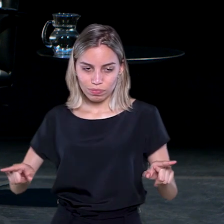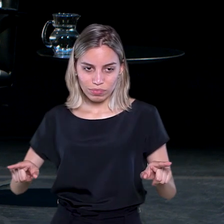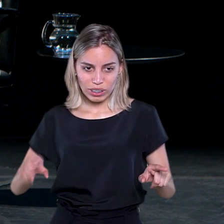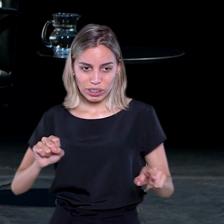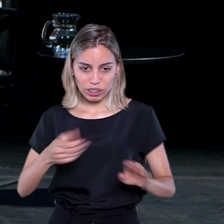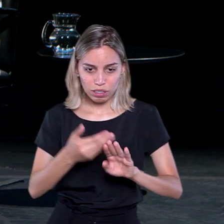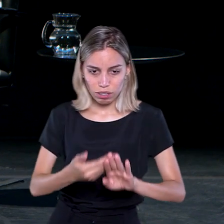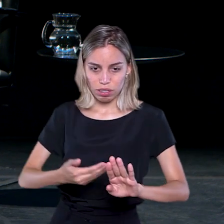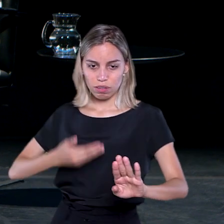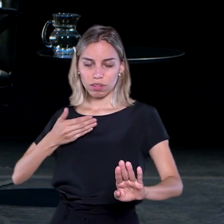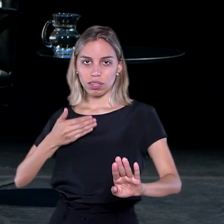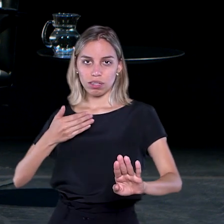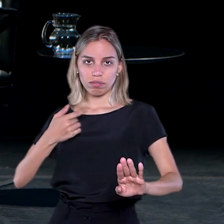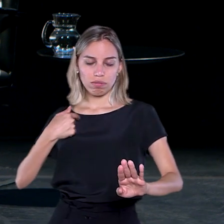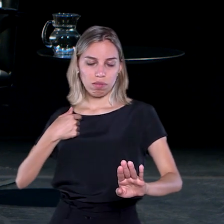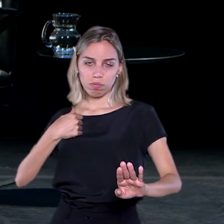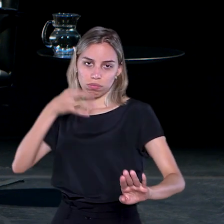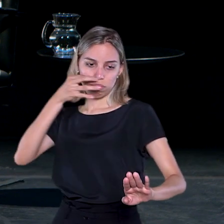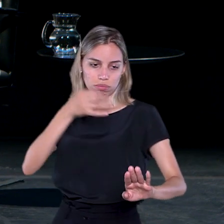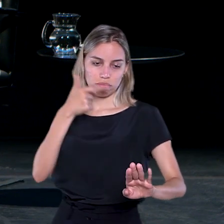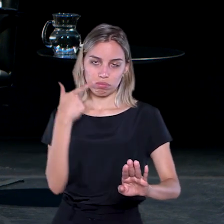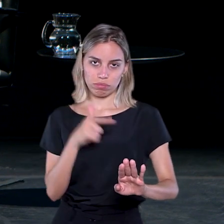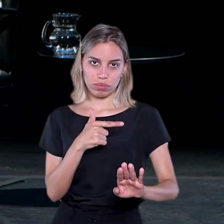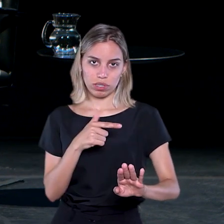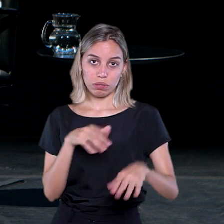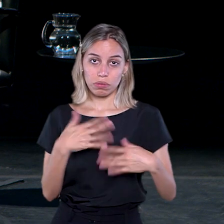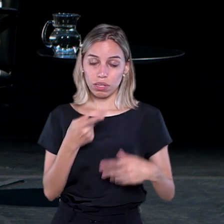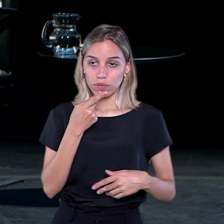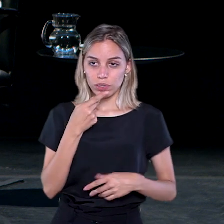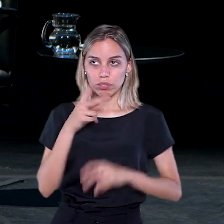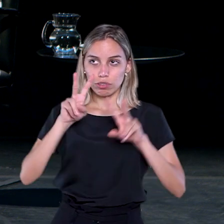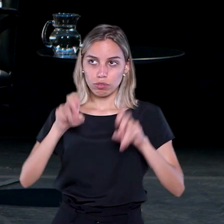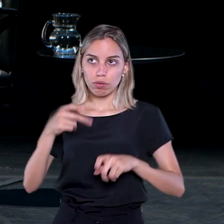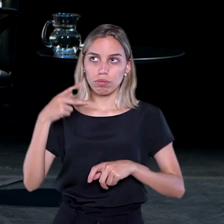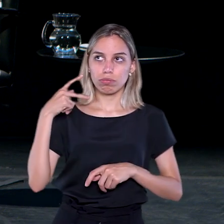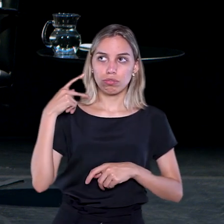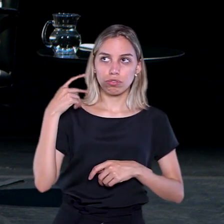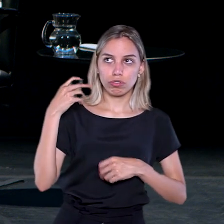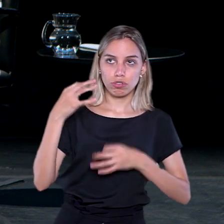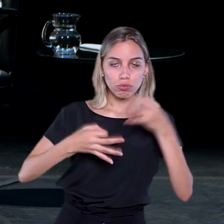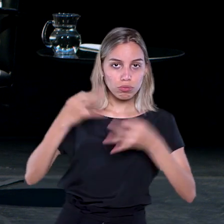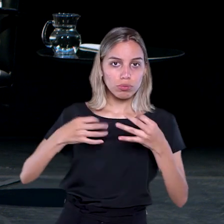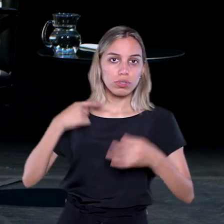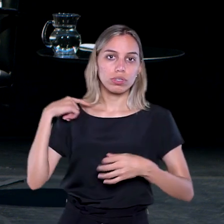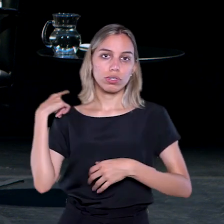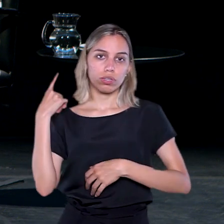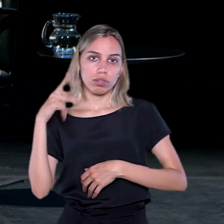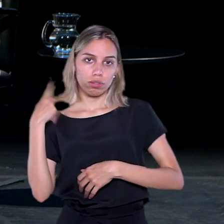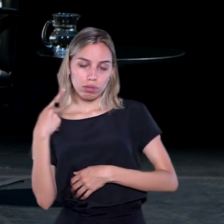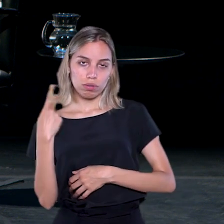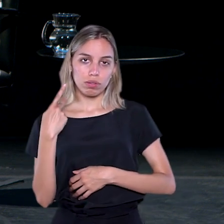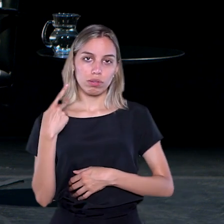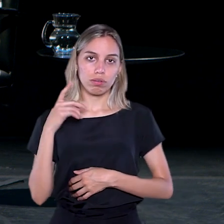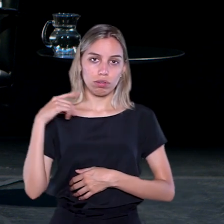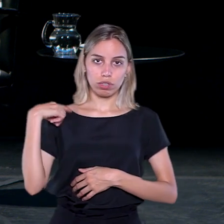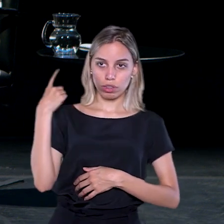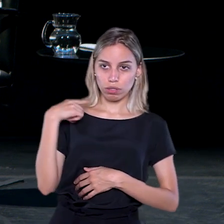poder. Então, é preciso pensar numa pluriversalidade, que Malgobe Ramose vai dizer que